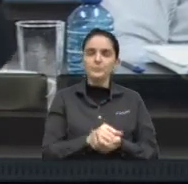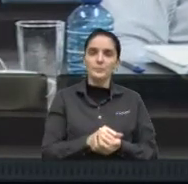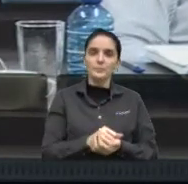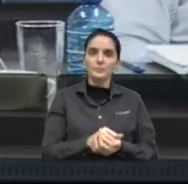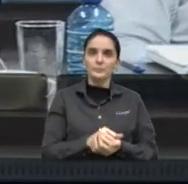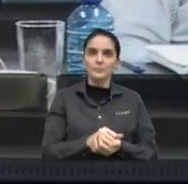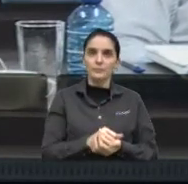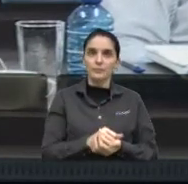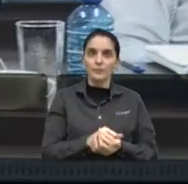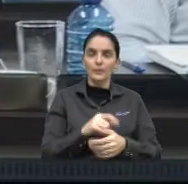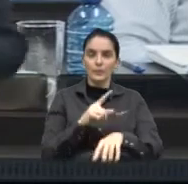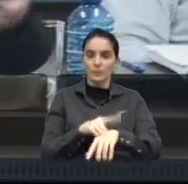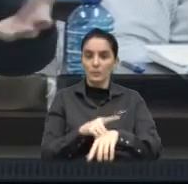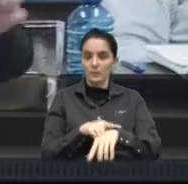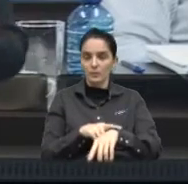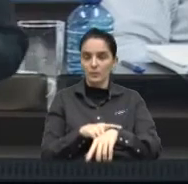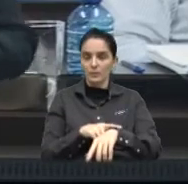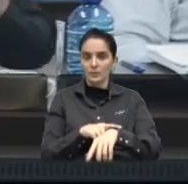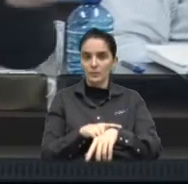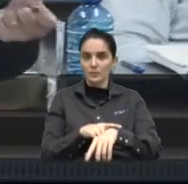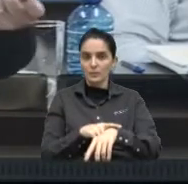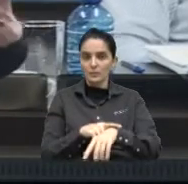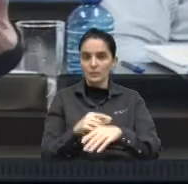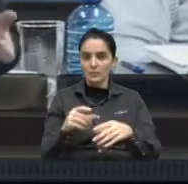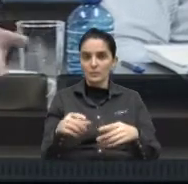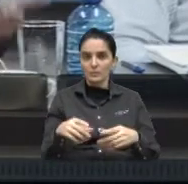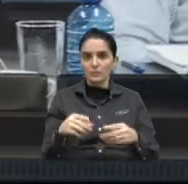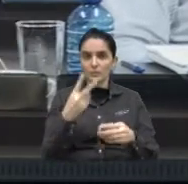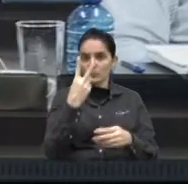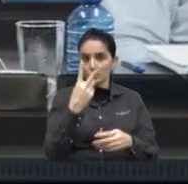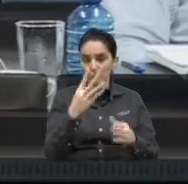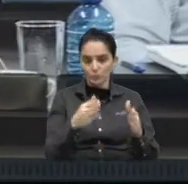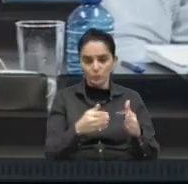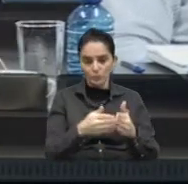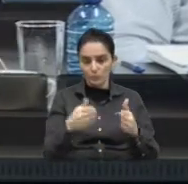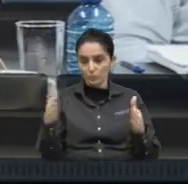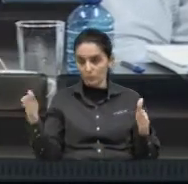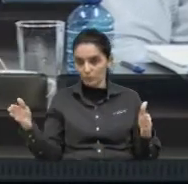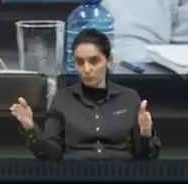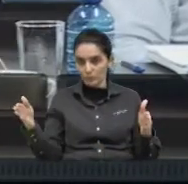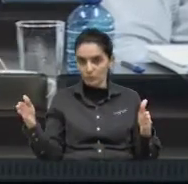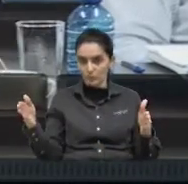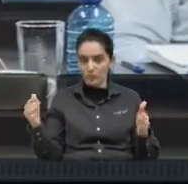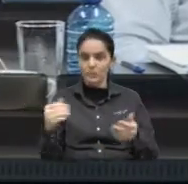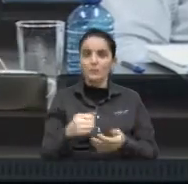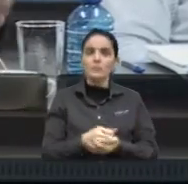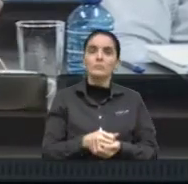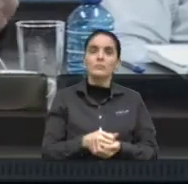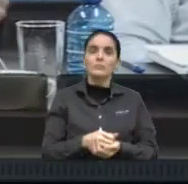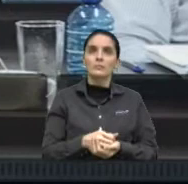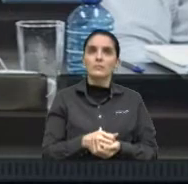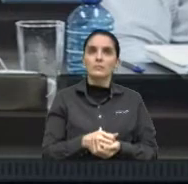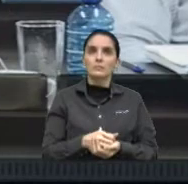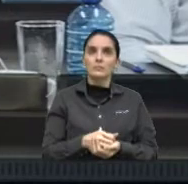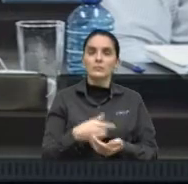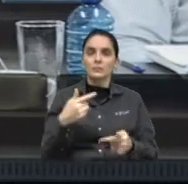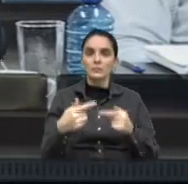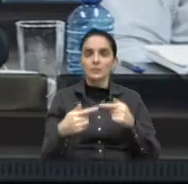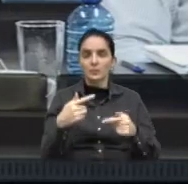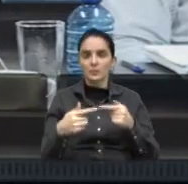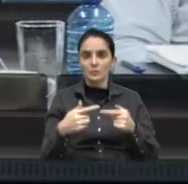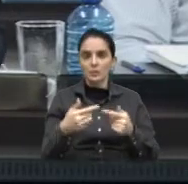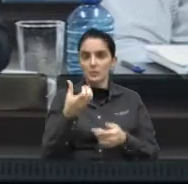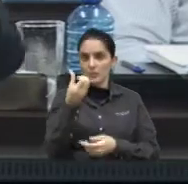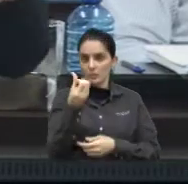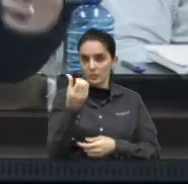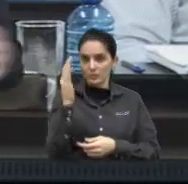expediente é que será acrescido nós teremos duas horas então ao invés de começarmos o debate do expediente às 18 nós teremos